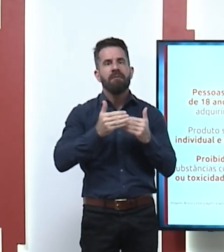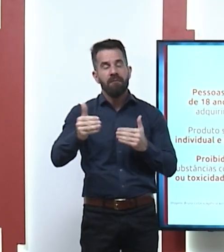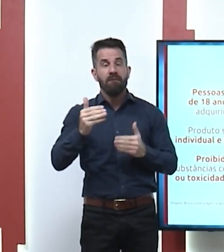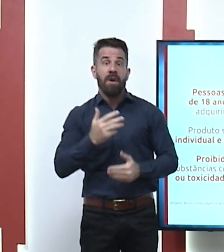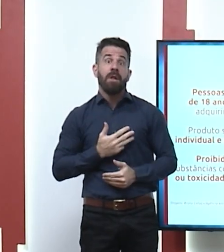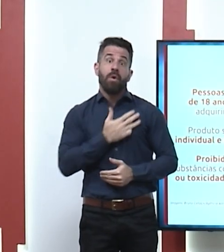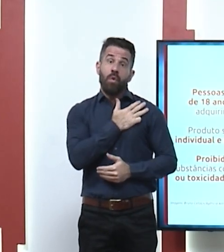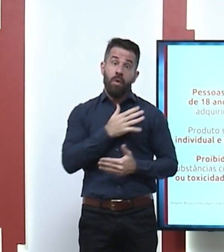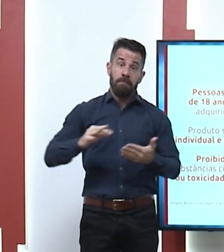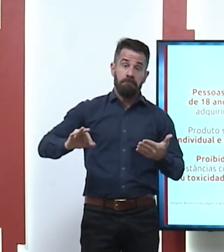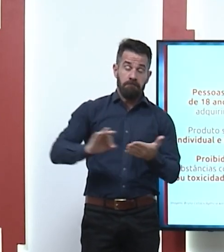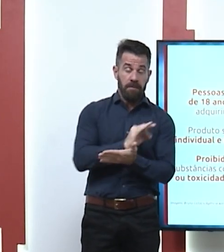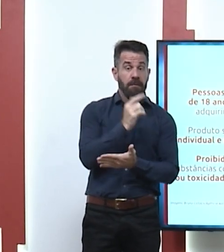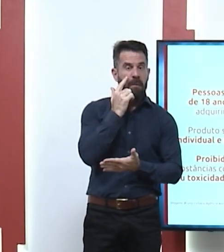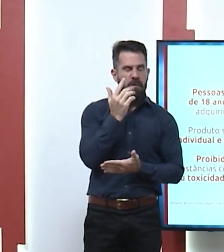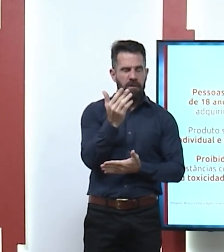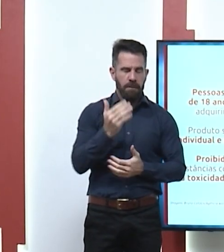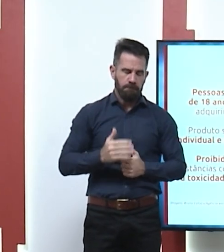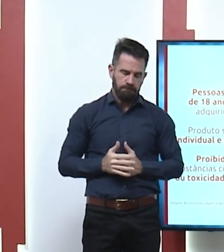presidencial.